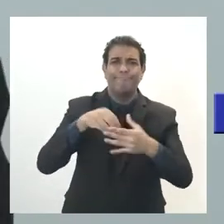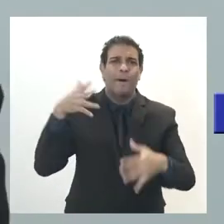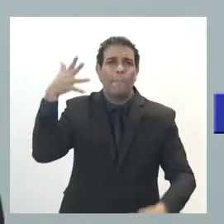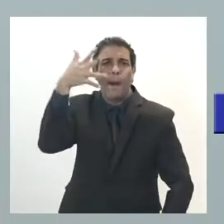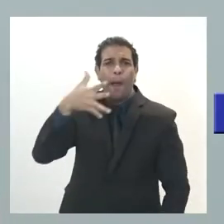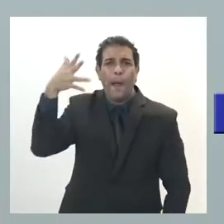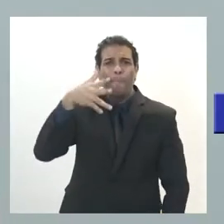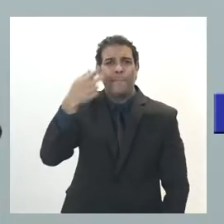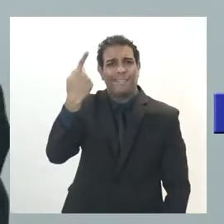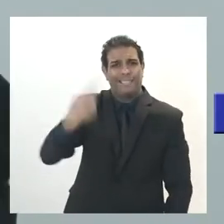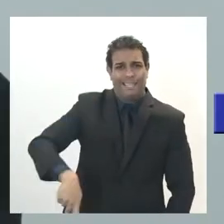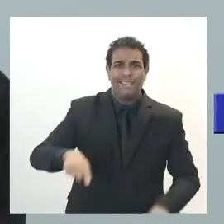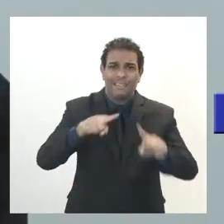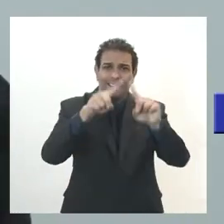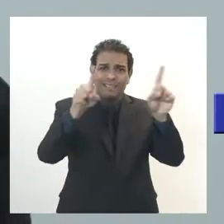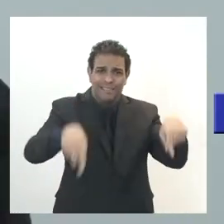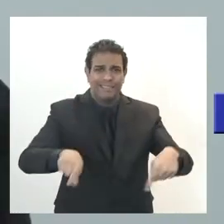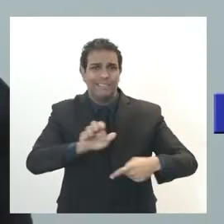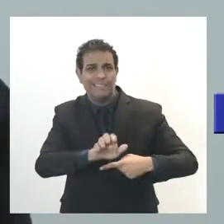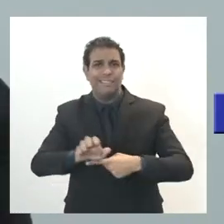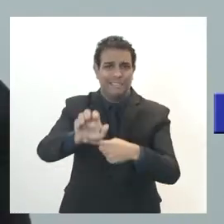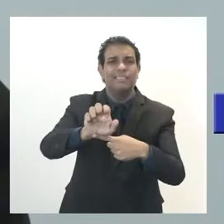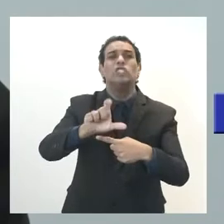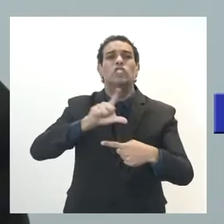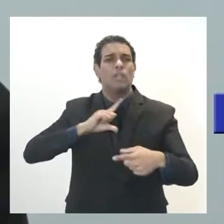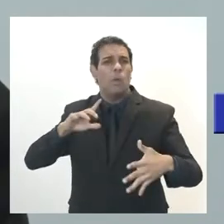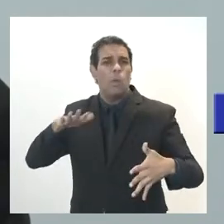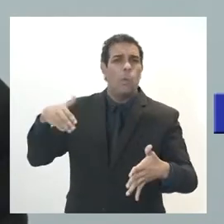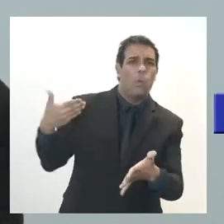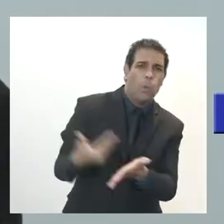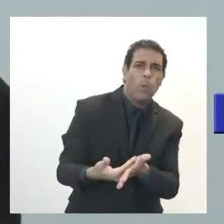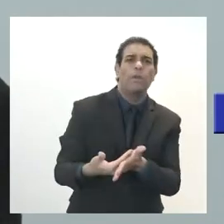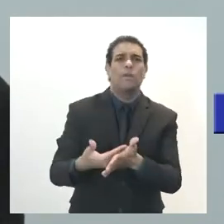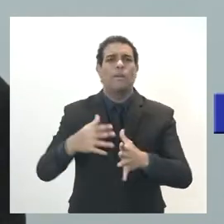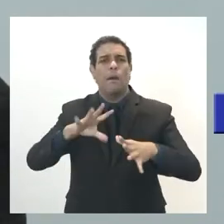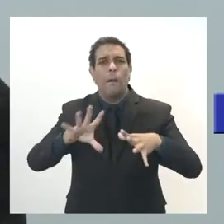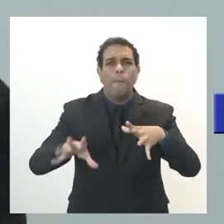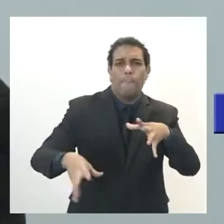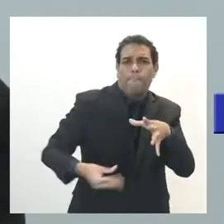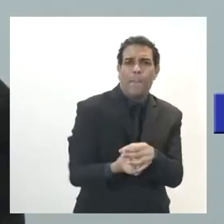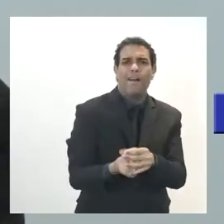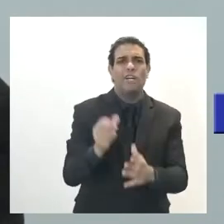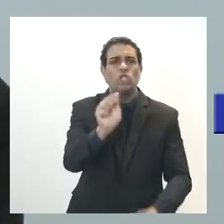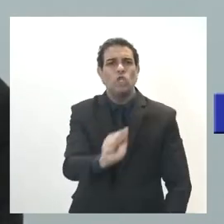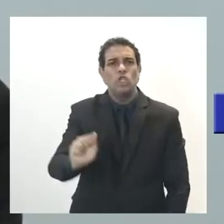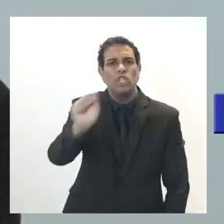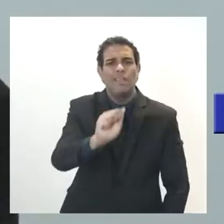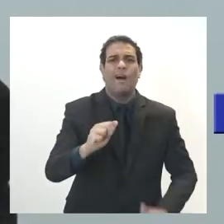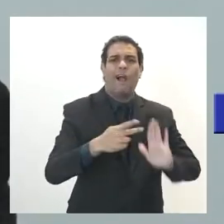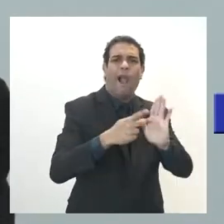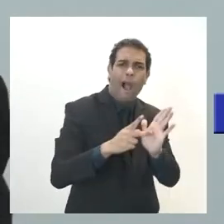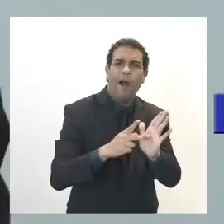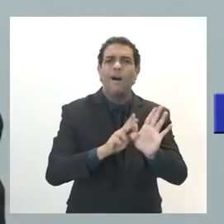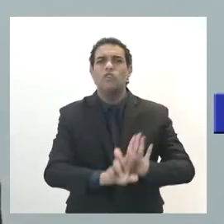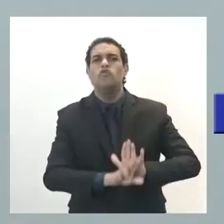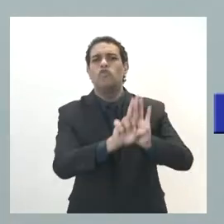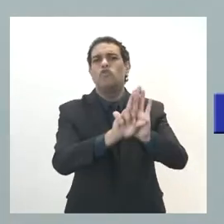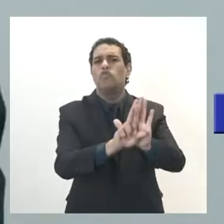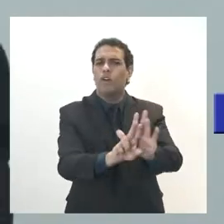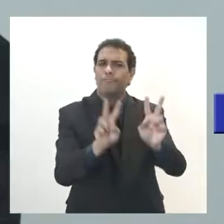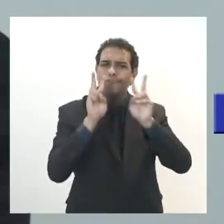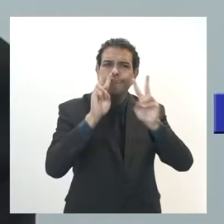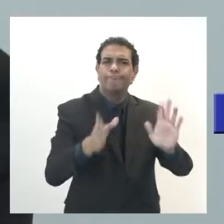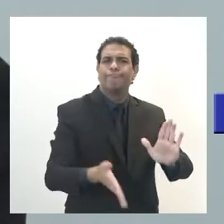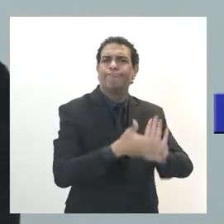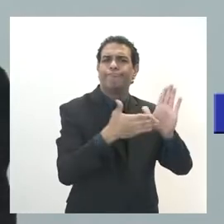dos Servidores Públicos do Estado de Janeiro fasperj que reúne vários sindicatos várias categorias e tem cumprido um papel a meu